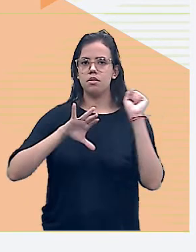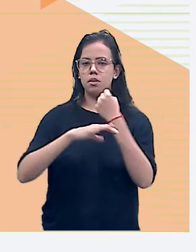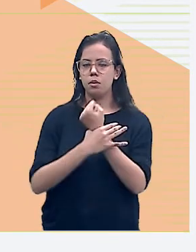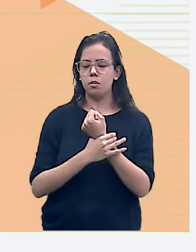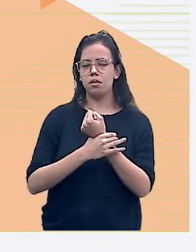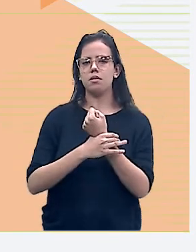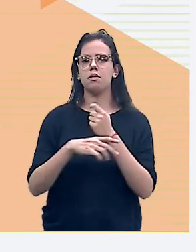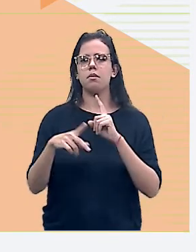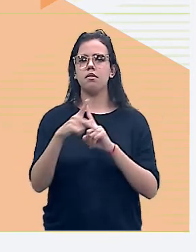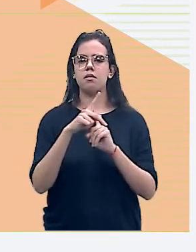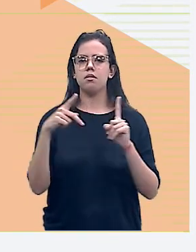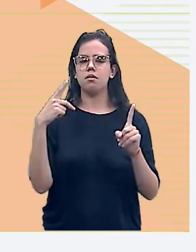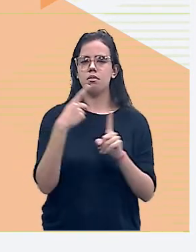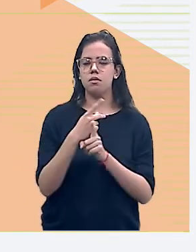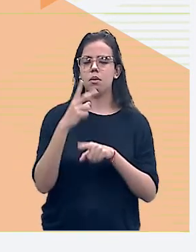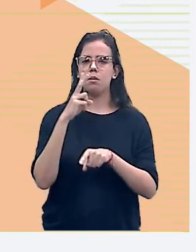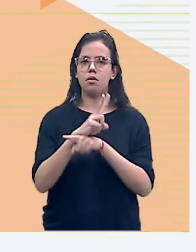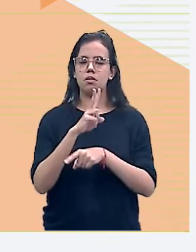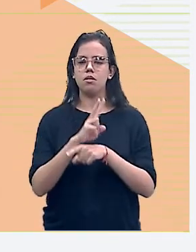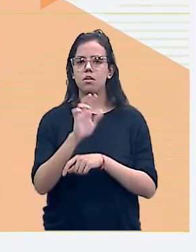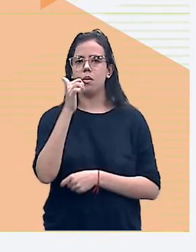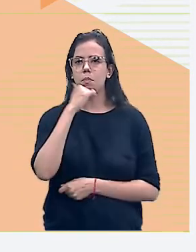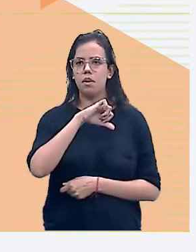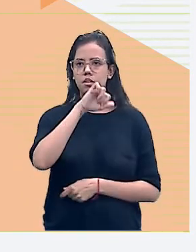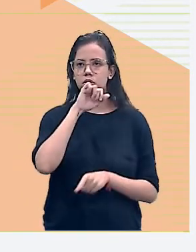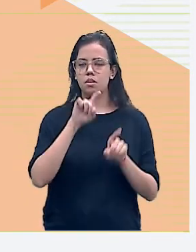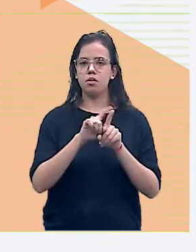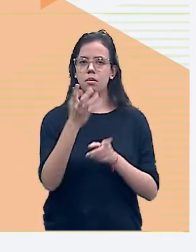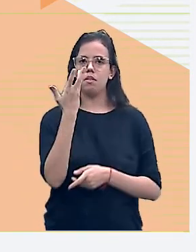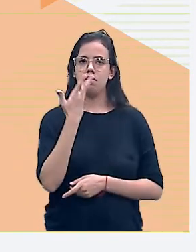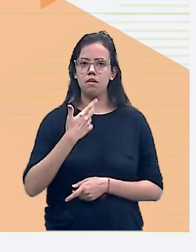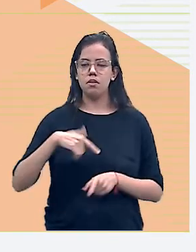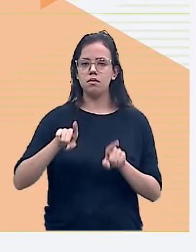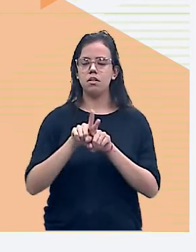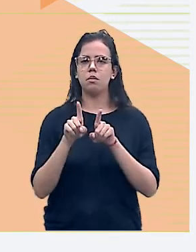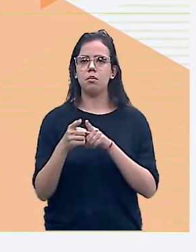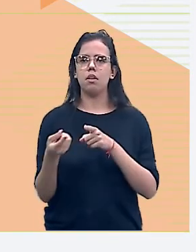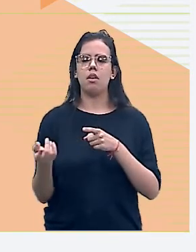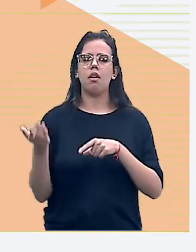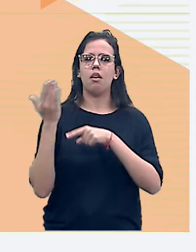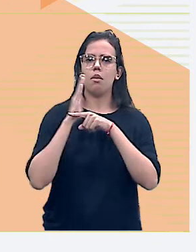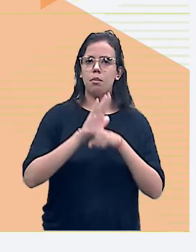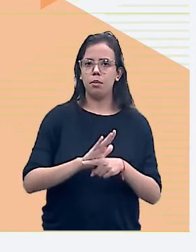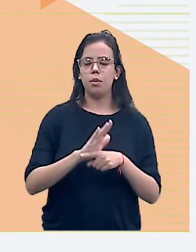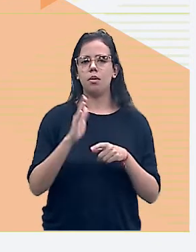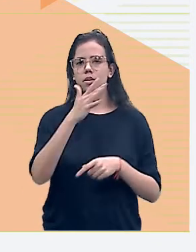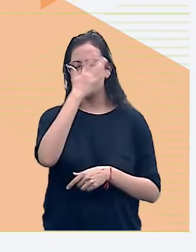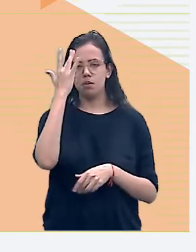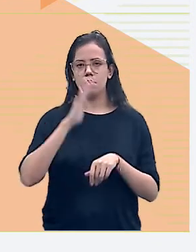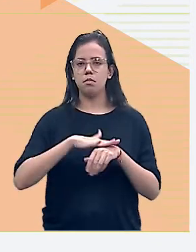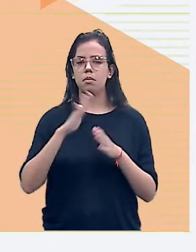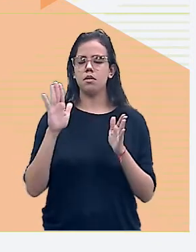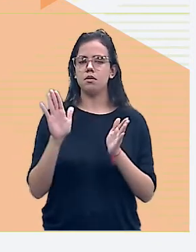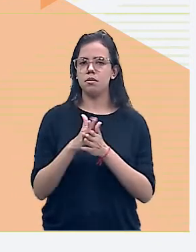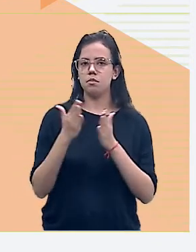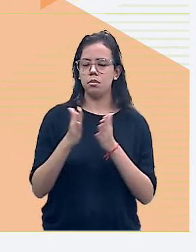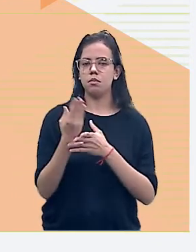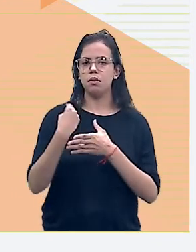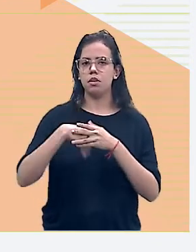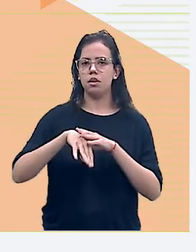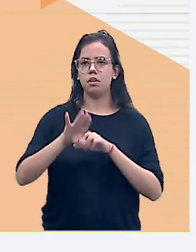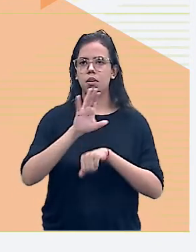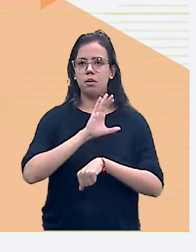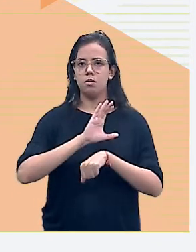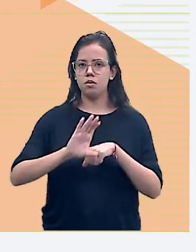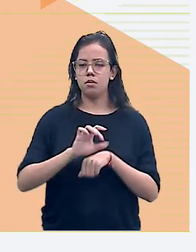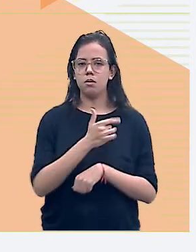proteção à maternidade e à infância e assistência aos desamparados na forma desta constituição aí a outra dúvida que